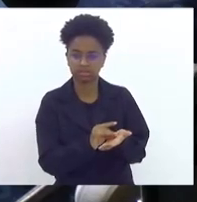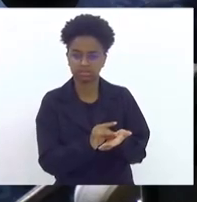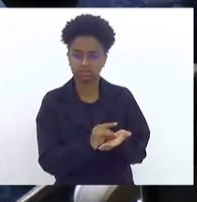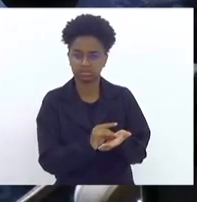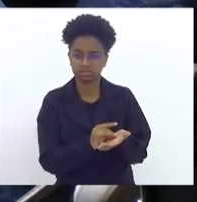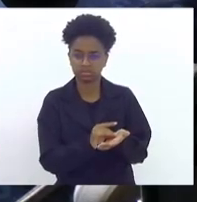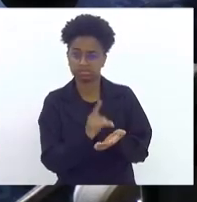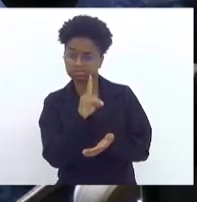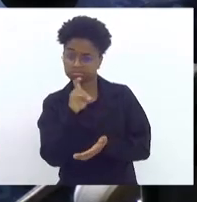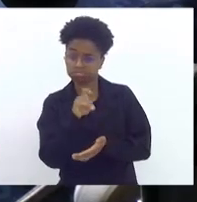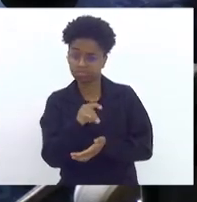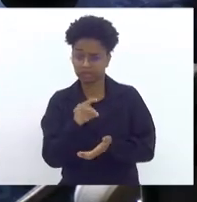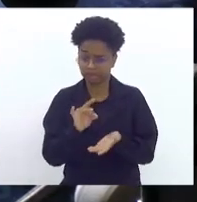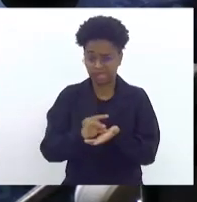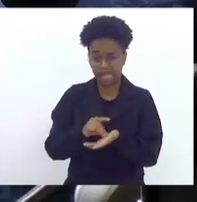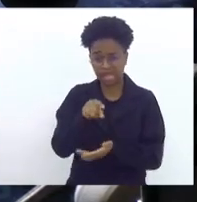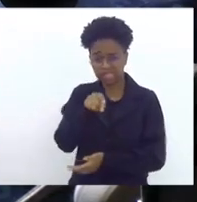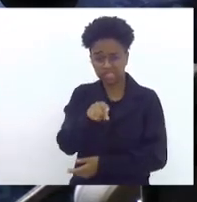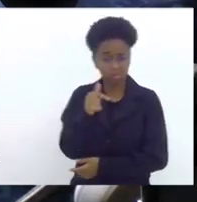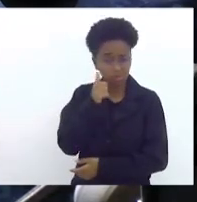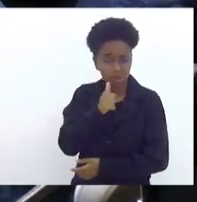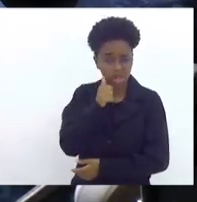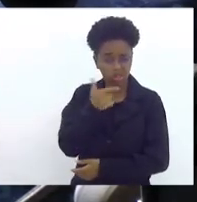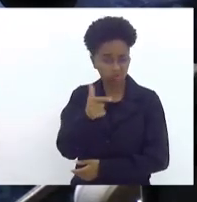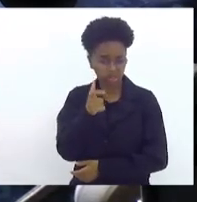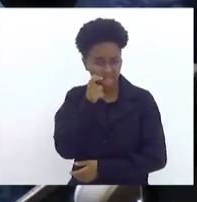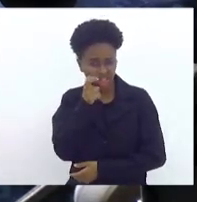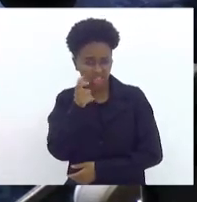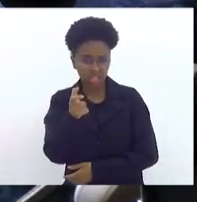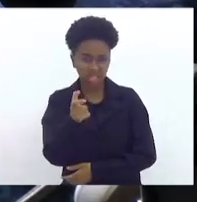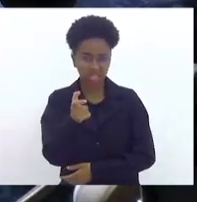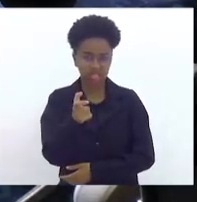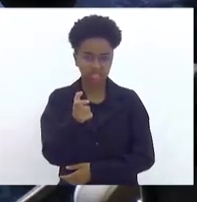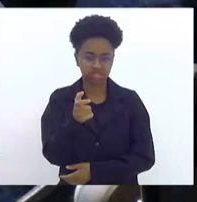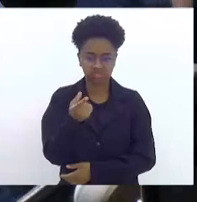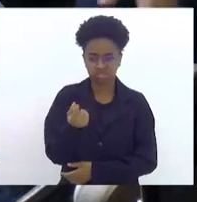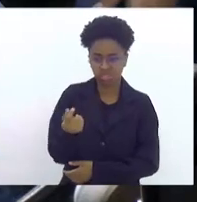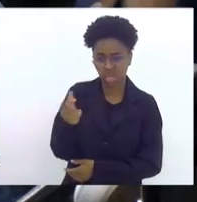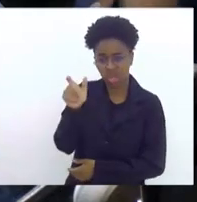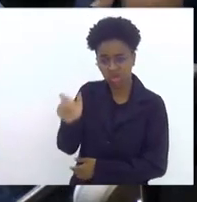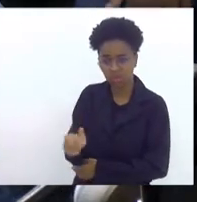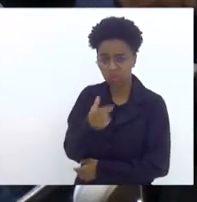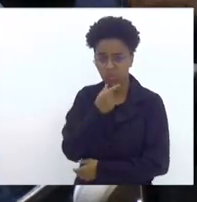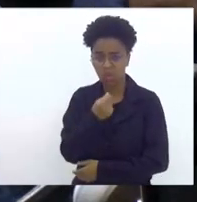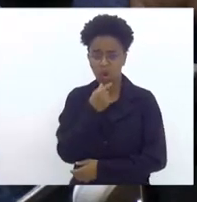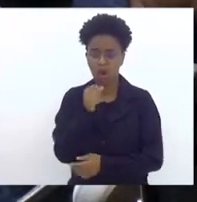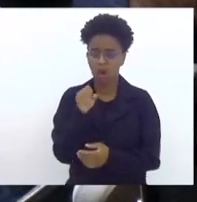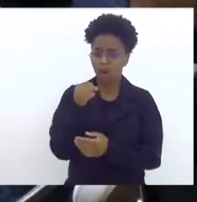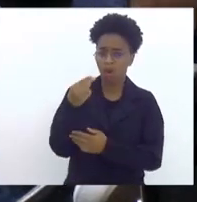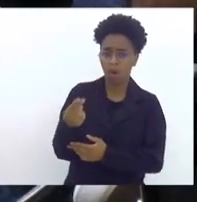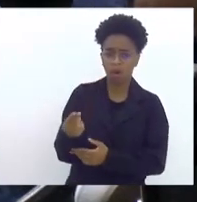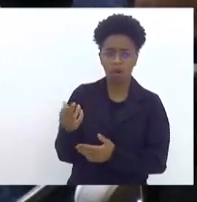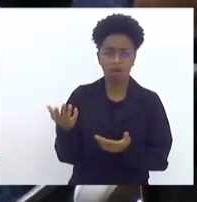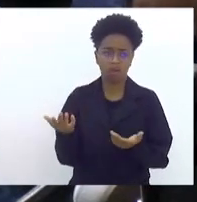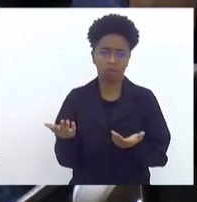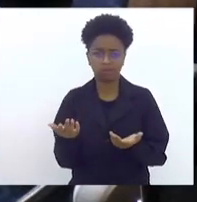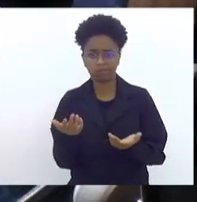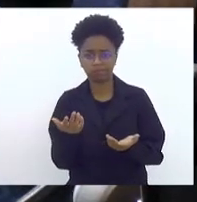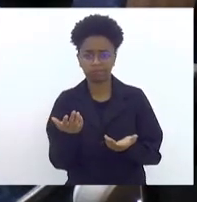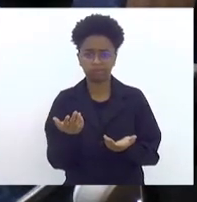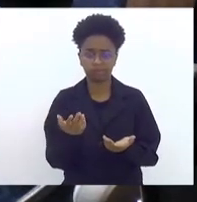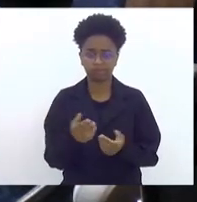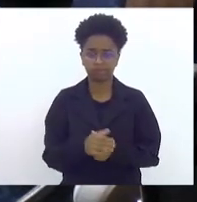em algum momento ela realmente não tava com o interesse no dinheiro dele ou que ela não era